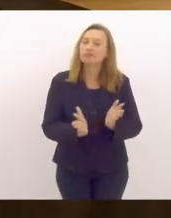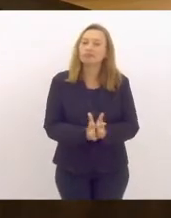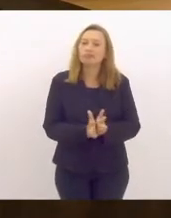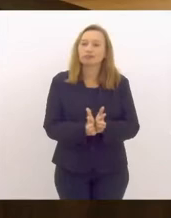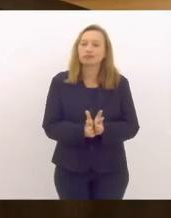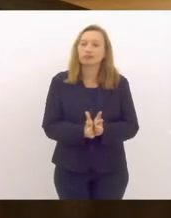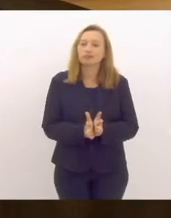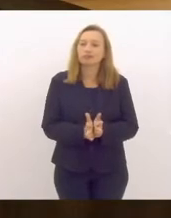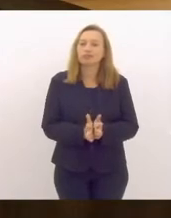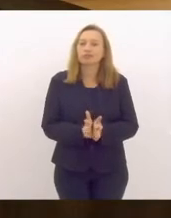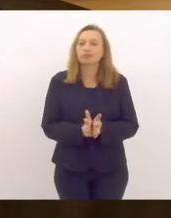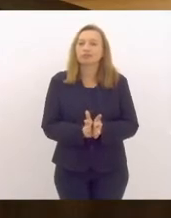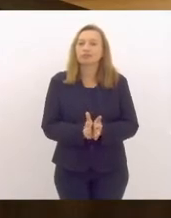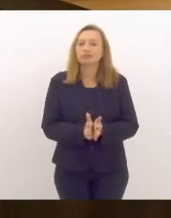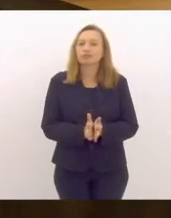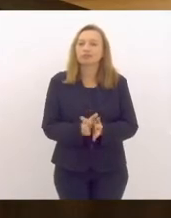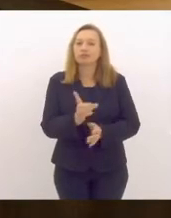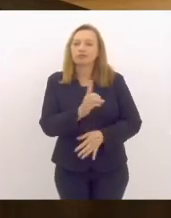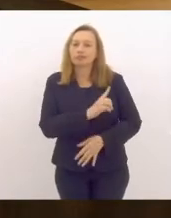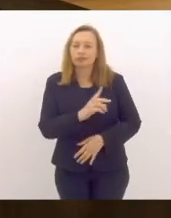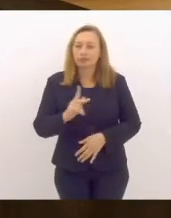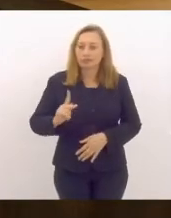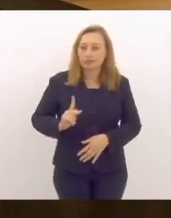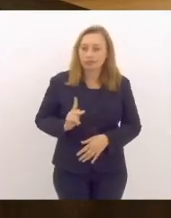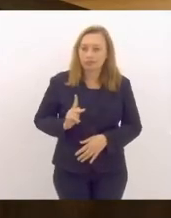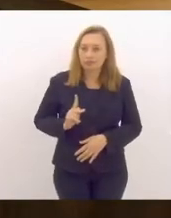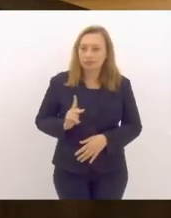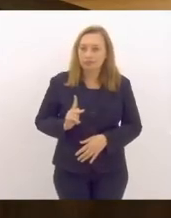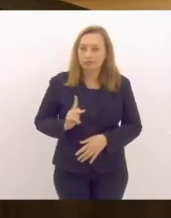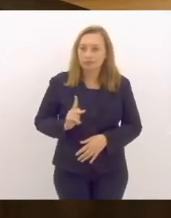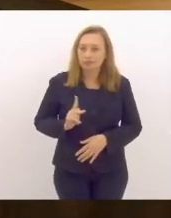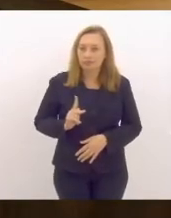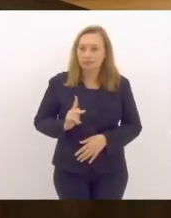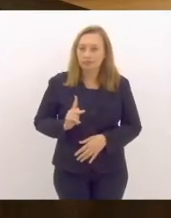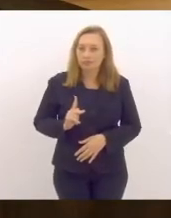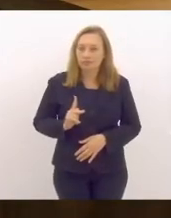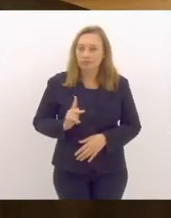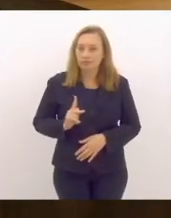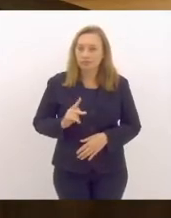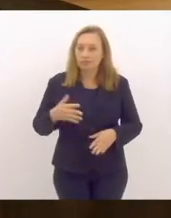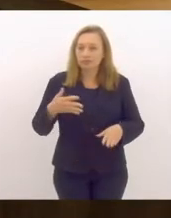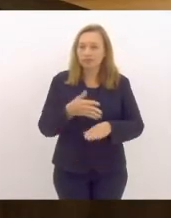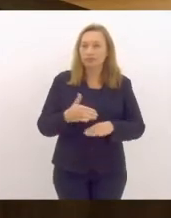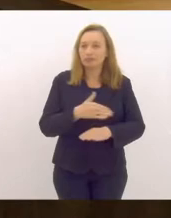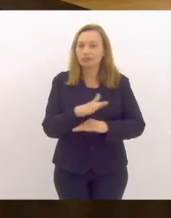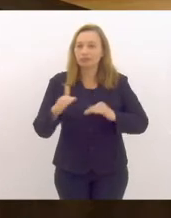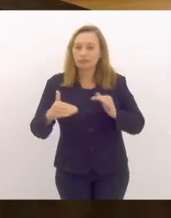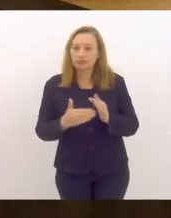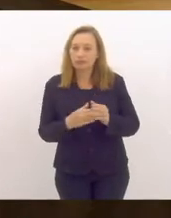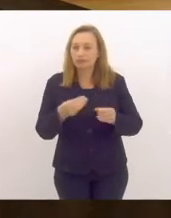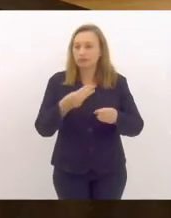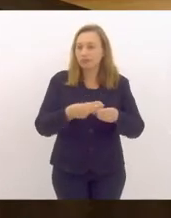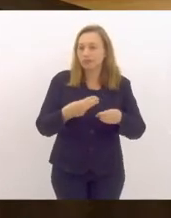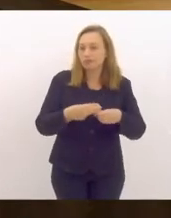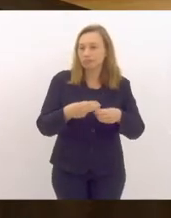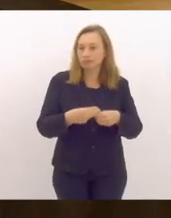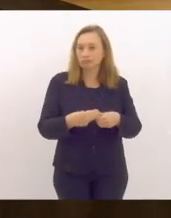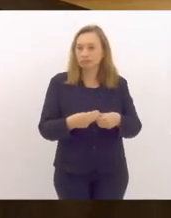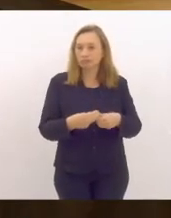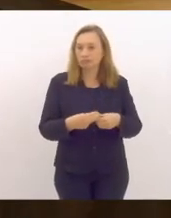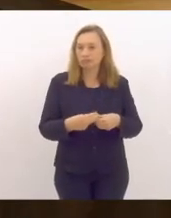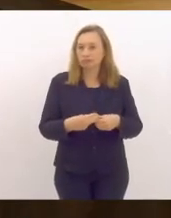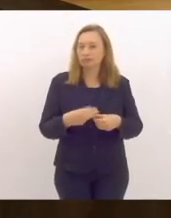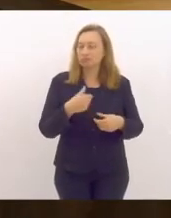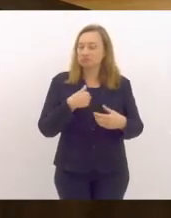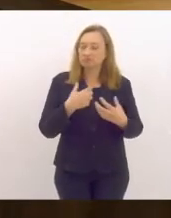esse traço da Defensoria Pública, que alcança todos os municípios, e eu não me canso